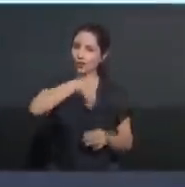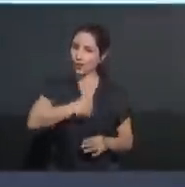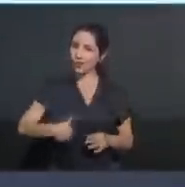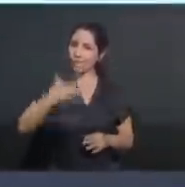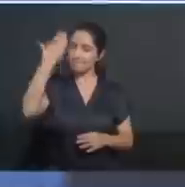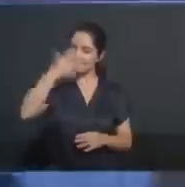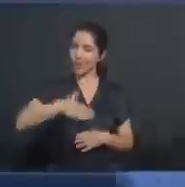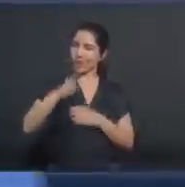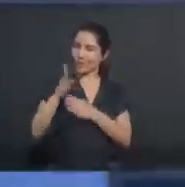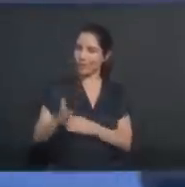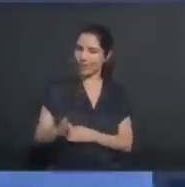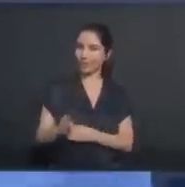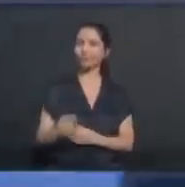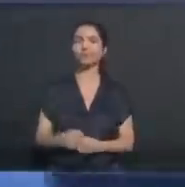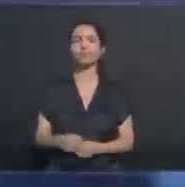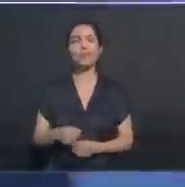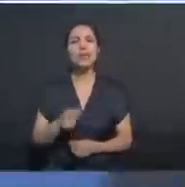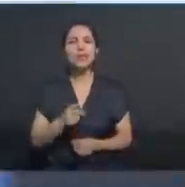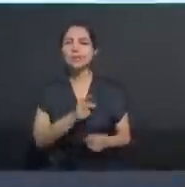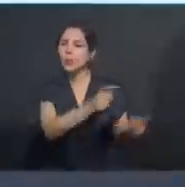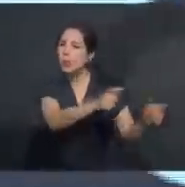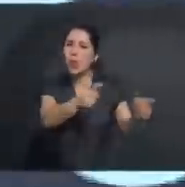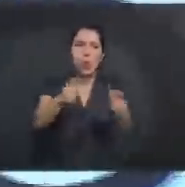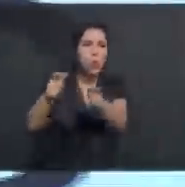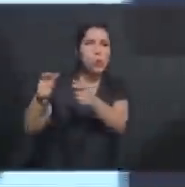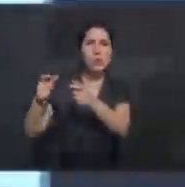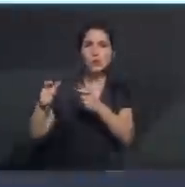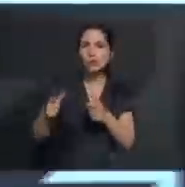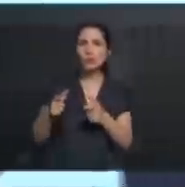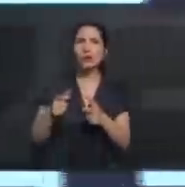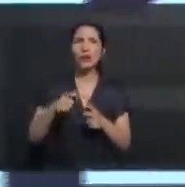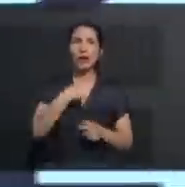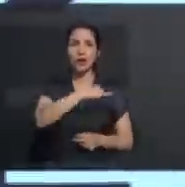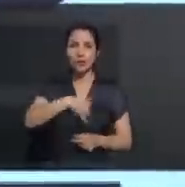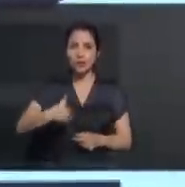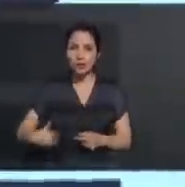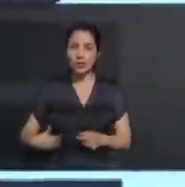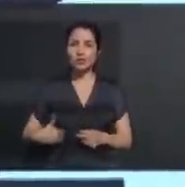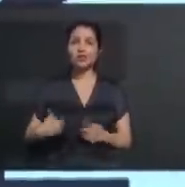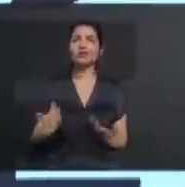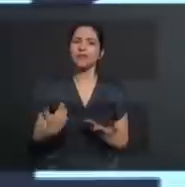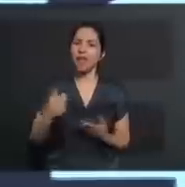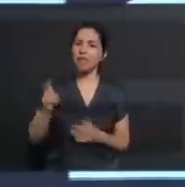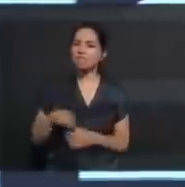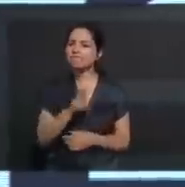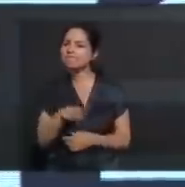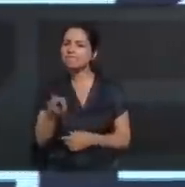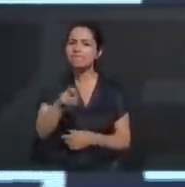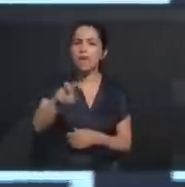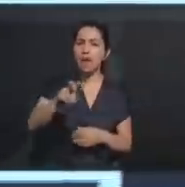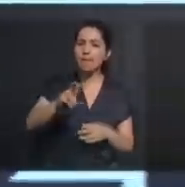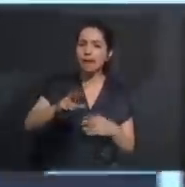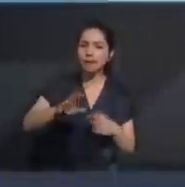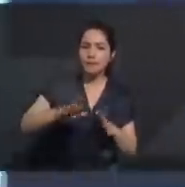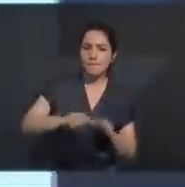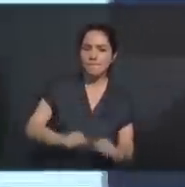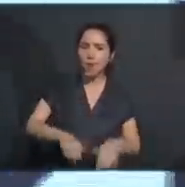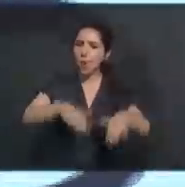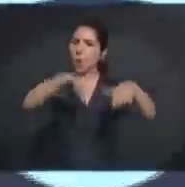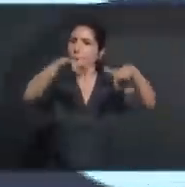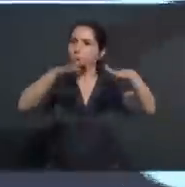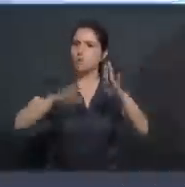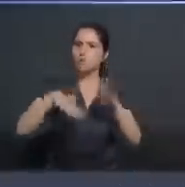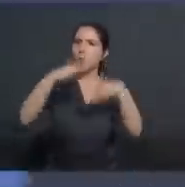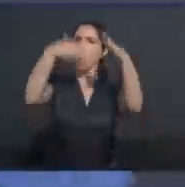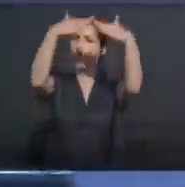provisões. Todo lugar que o José pôs a mão, as coisas multiplicaram e cresceram. Ele cuidou do gado do pai, das coisas do pai,